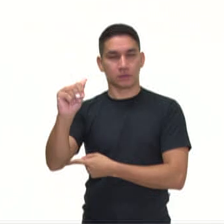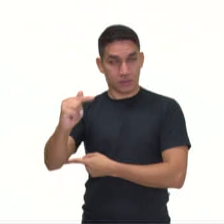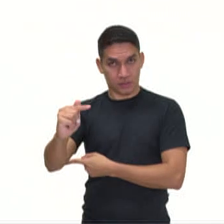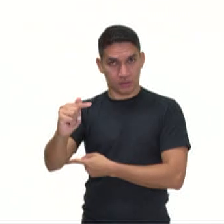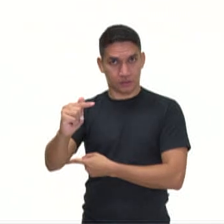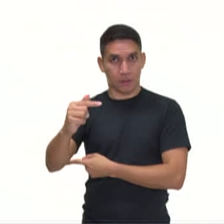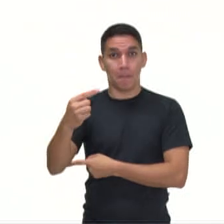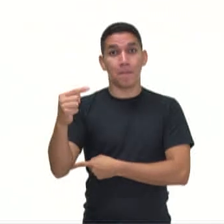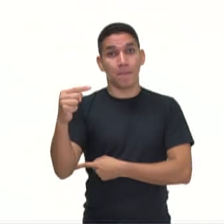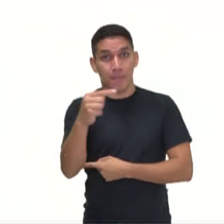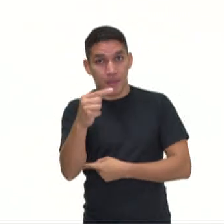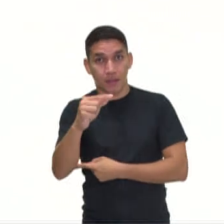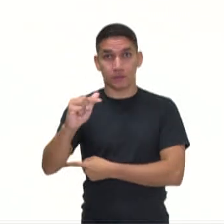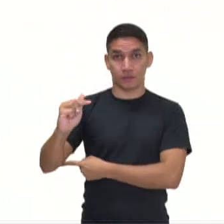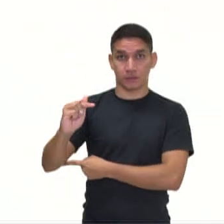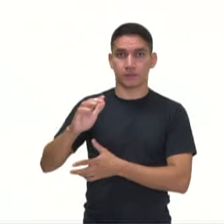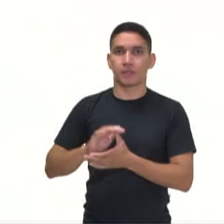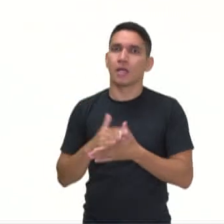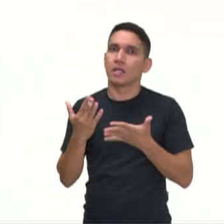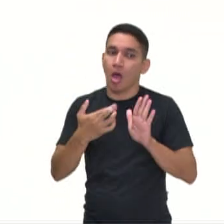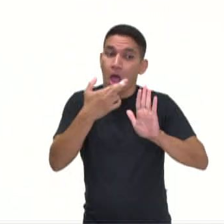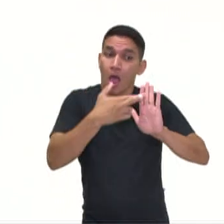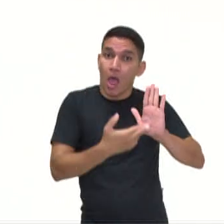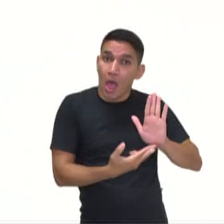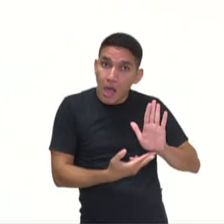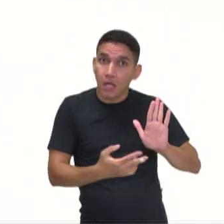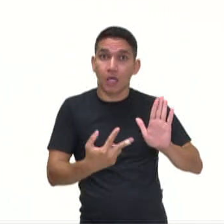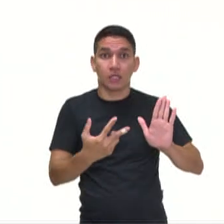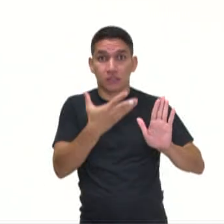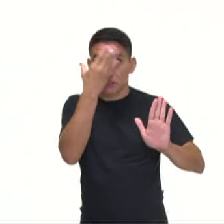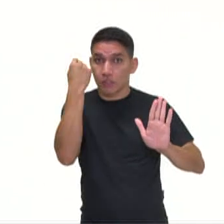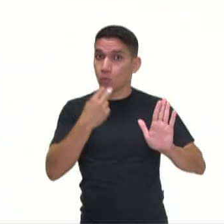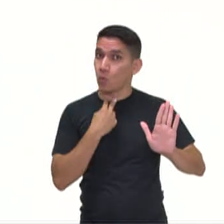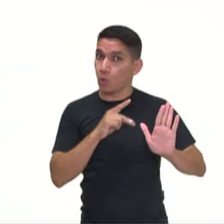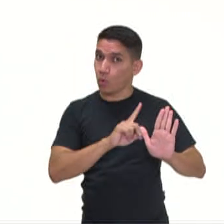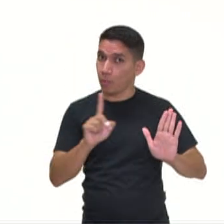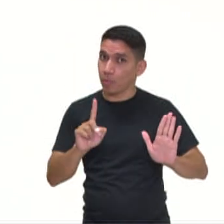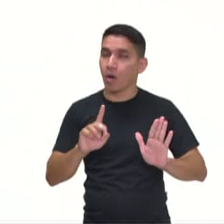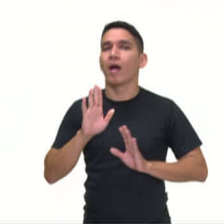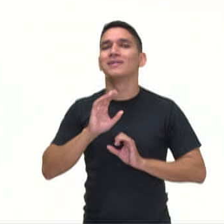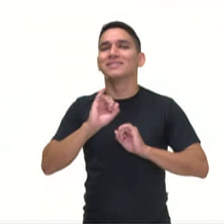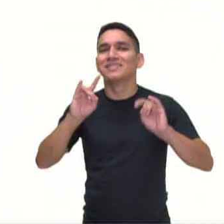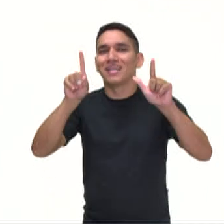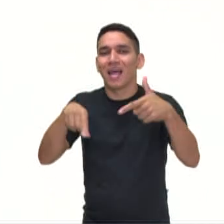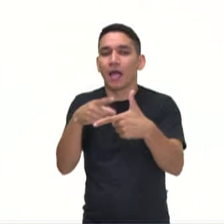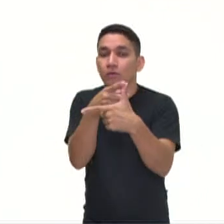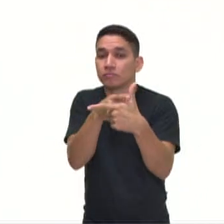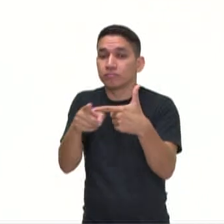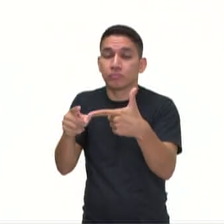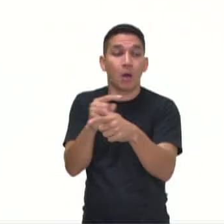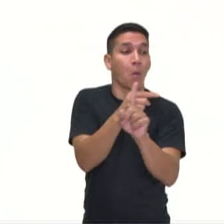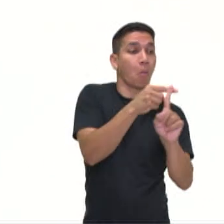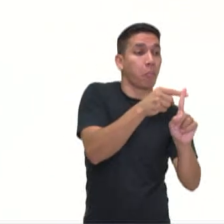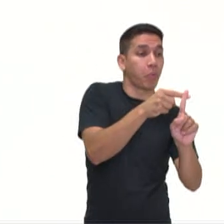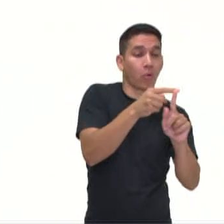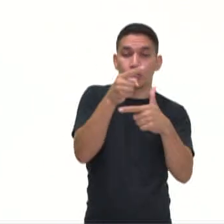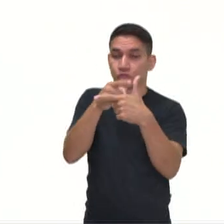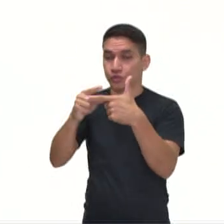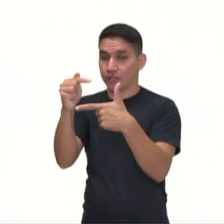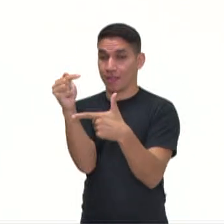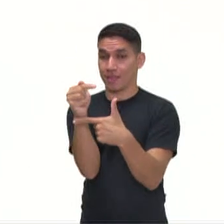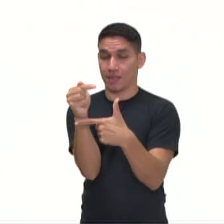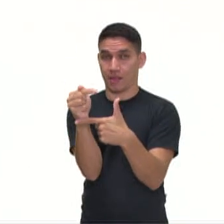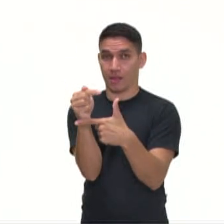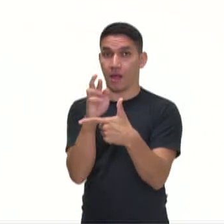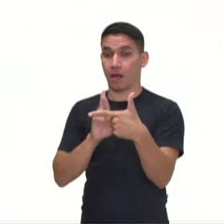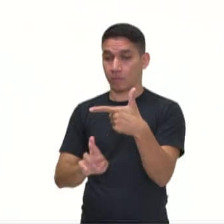7. Então, não pode esquecer da regrinha, olha lá. Quando eu divido um número positivo por um número